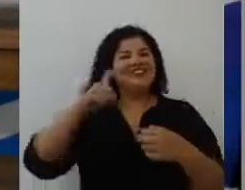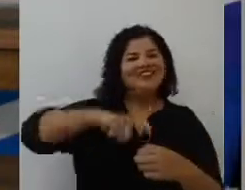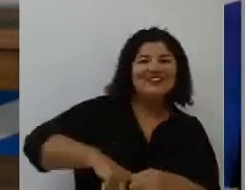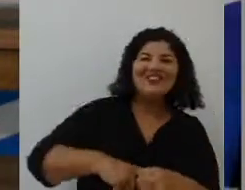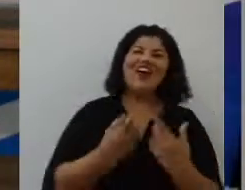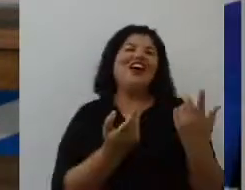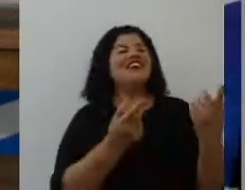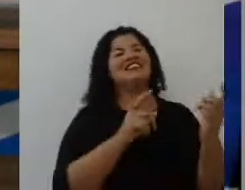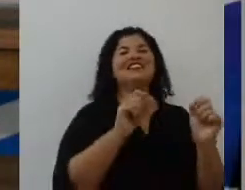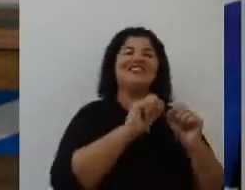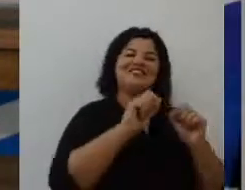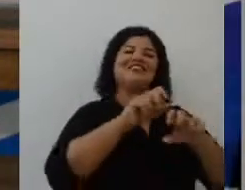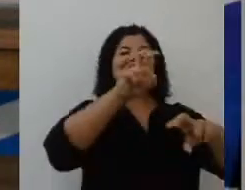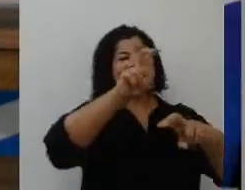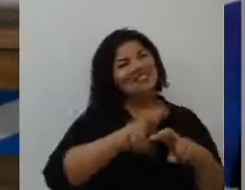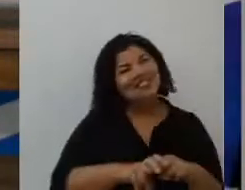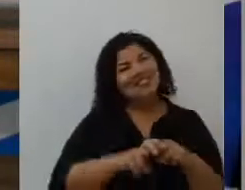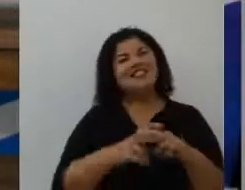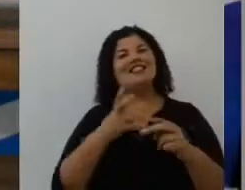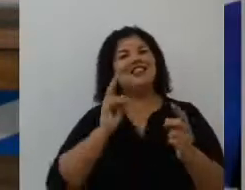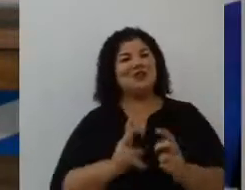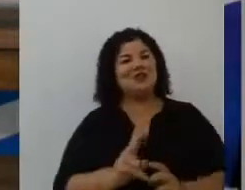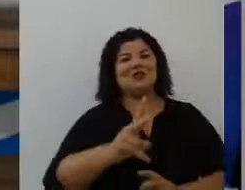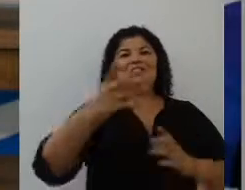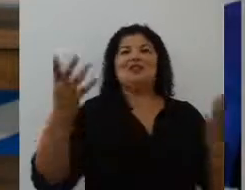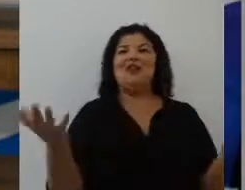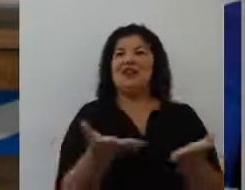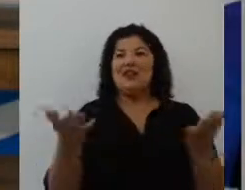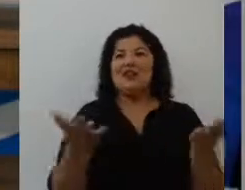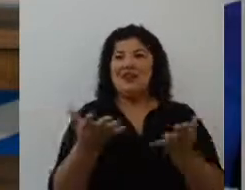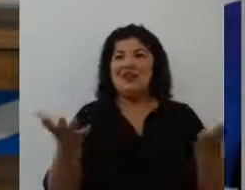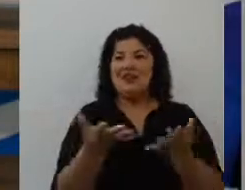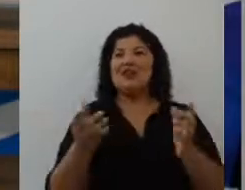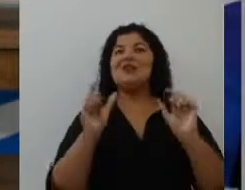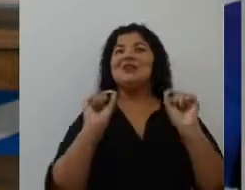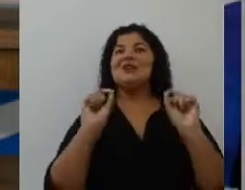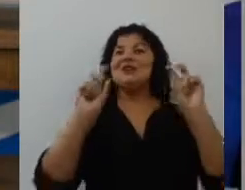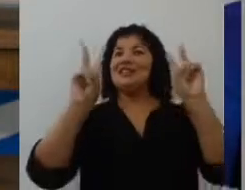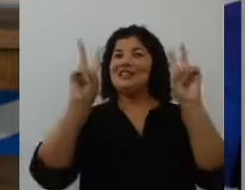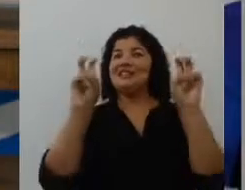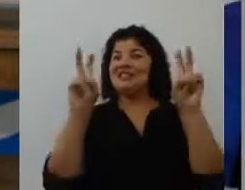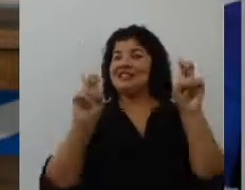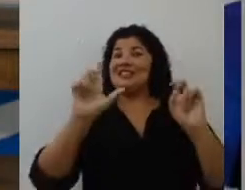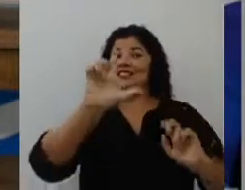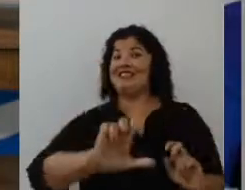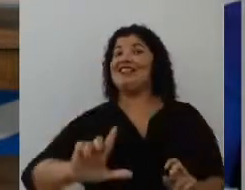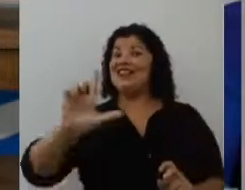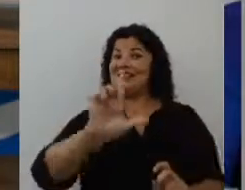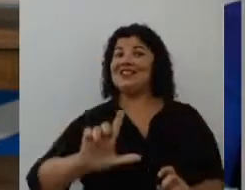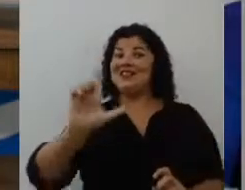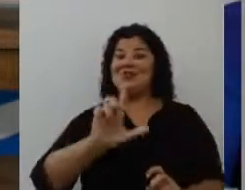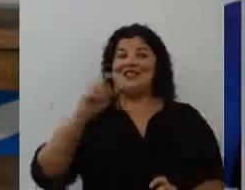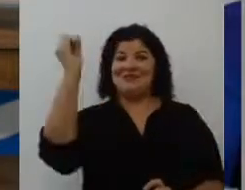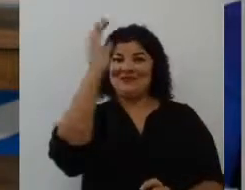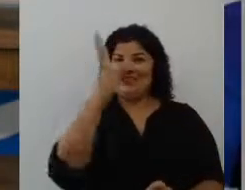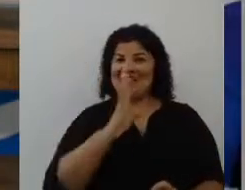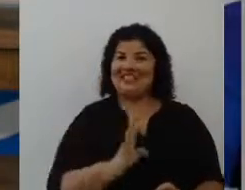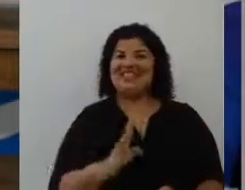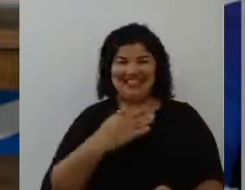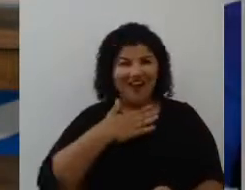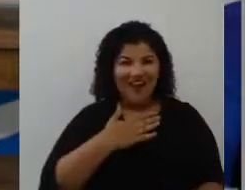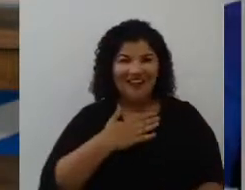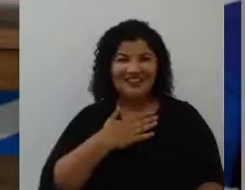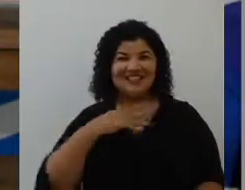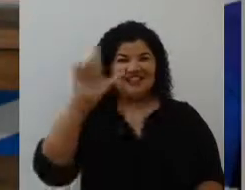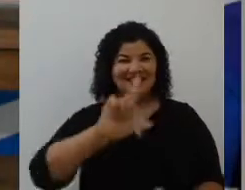de casa para a gente dar continuidade. Agora nós vamos falar de literatura brasileira. Você gosta de